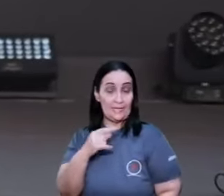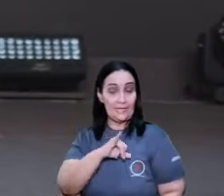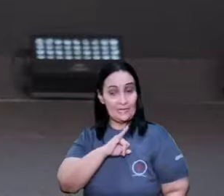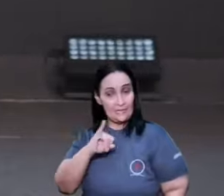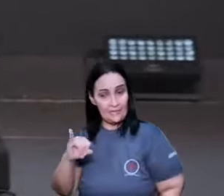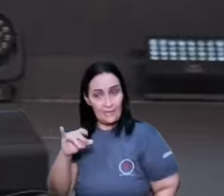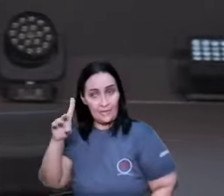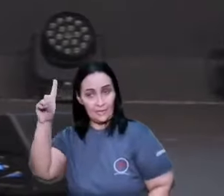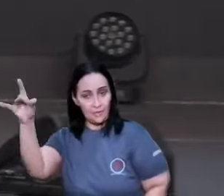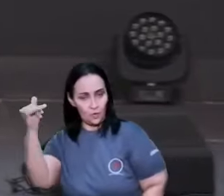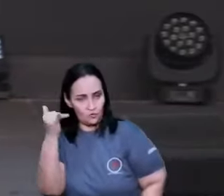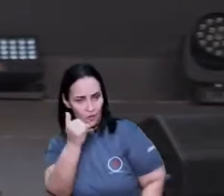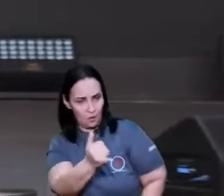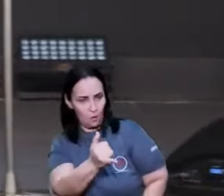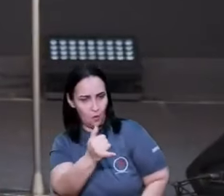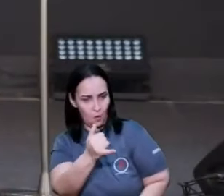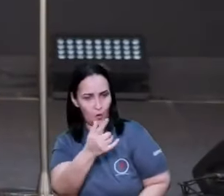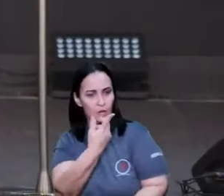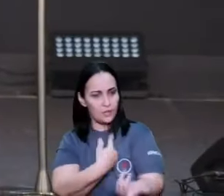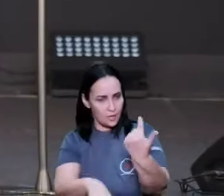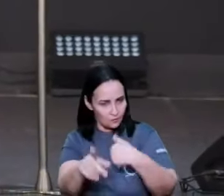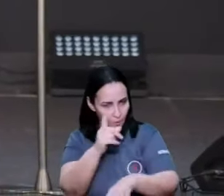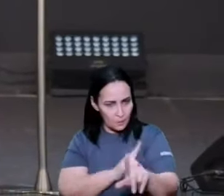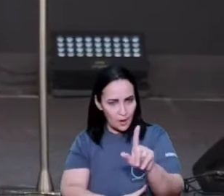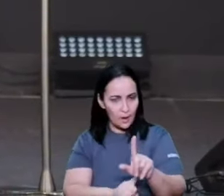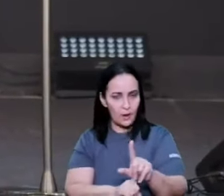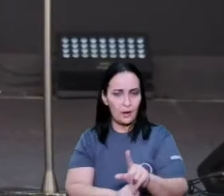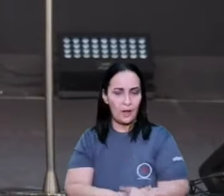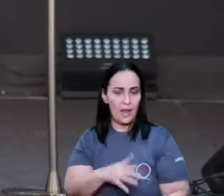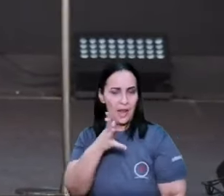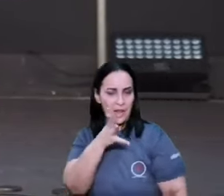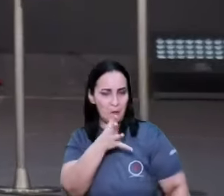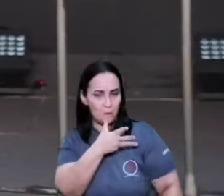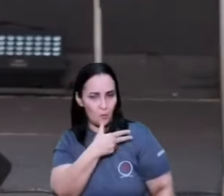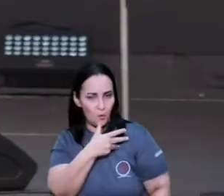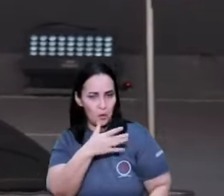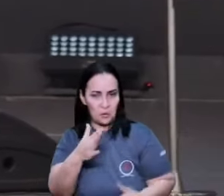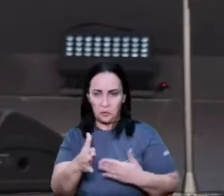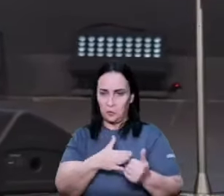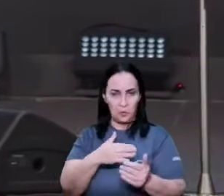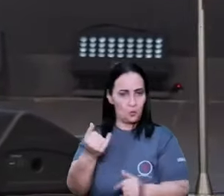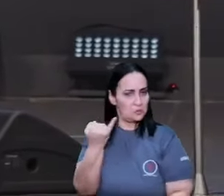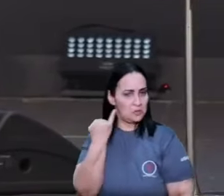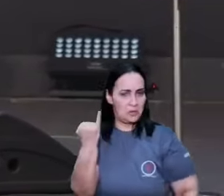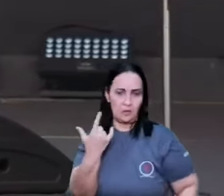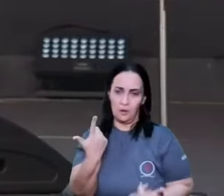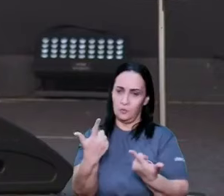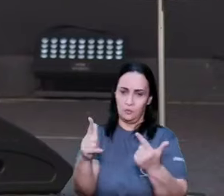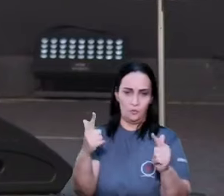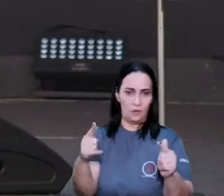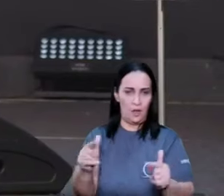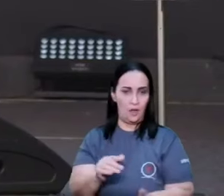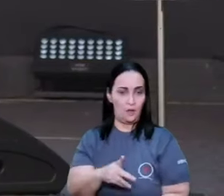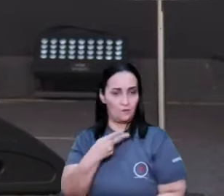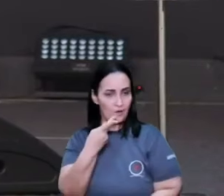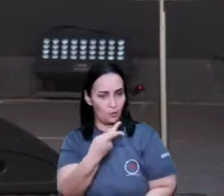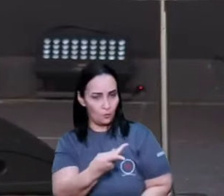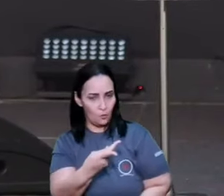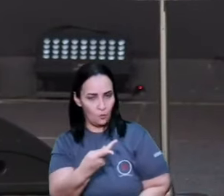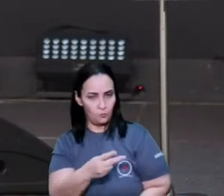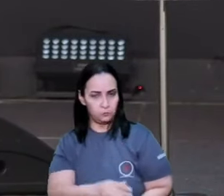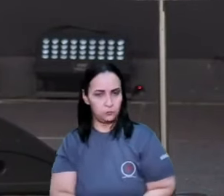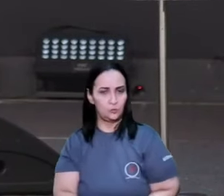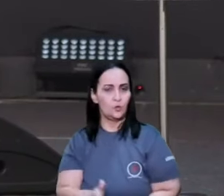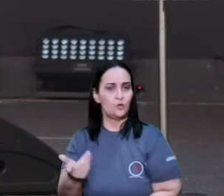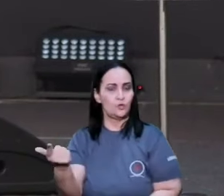importa o tempo que você ouviu ele vai transformar se ele te falou que vai trazer de volta não